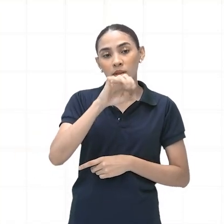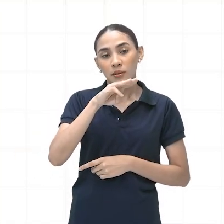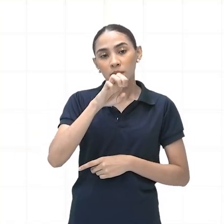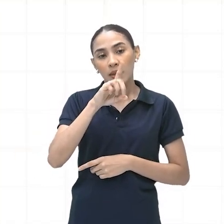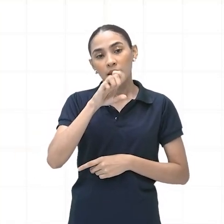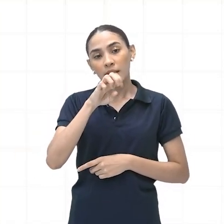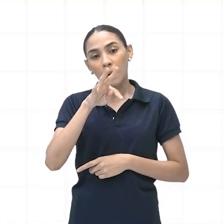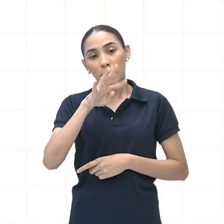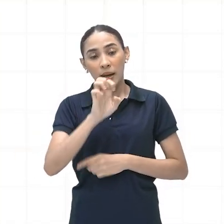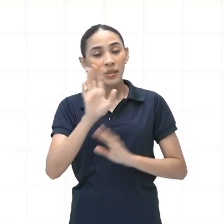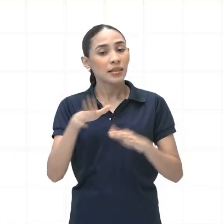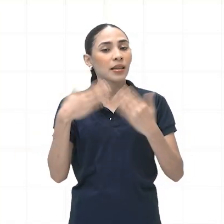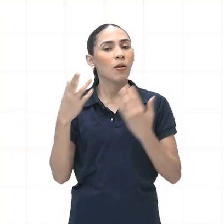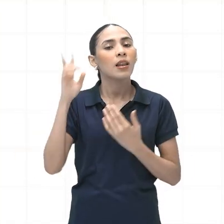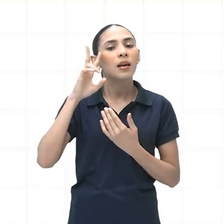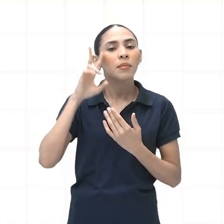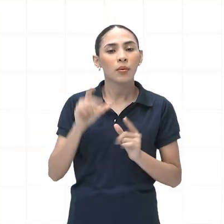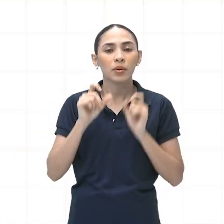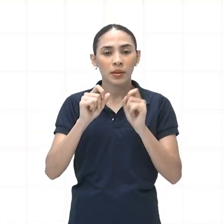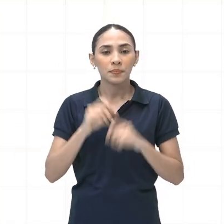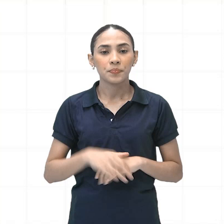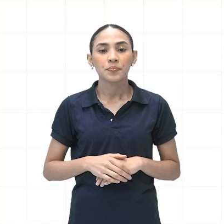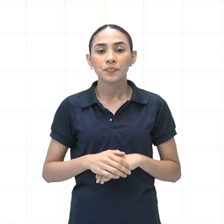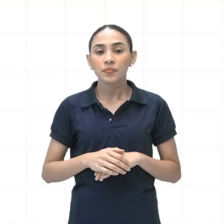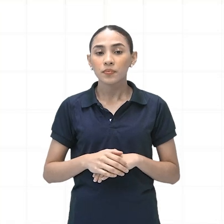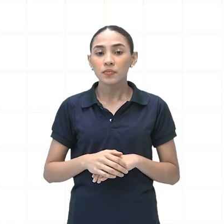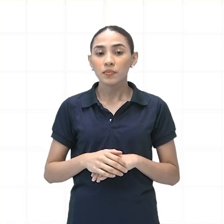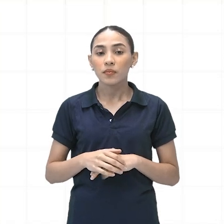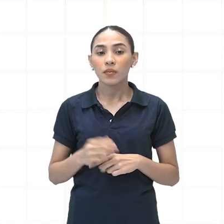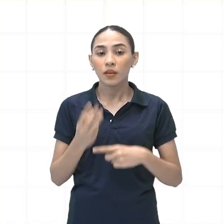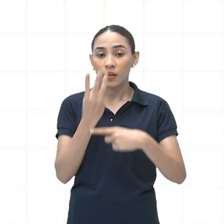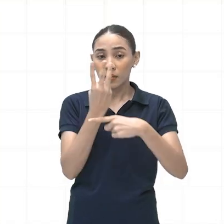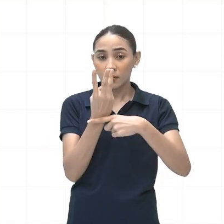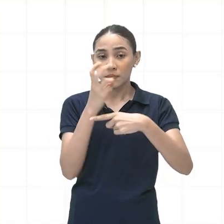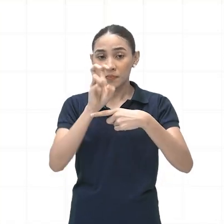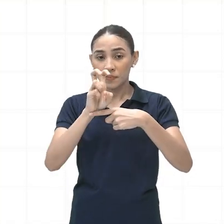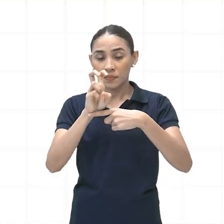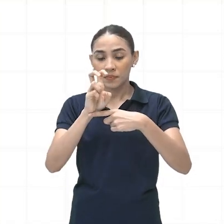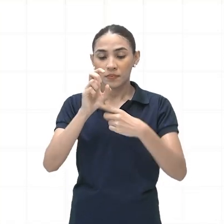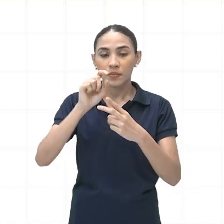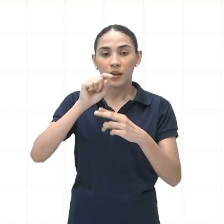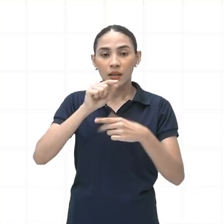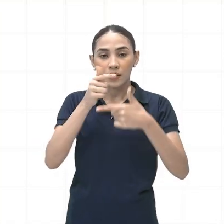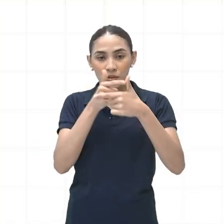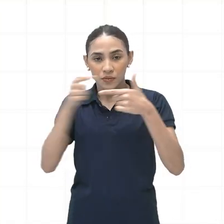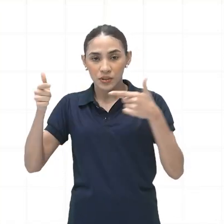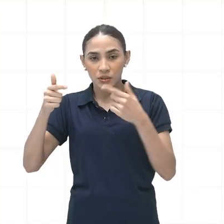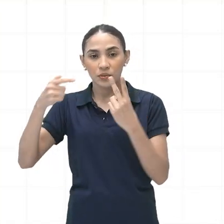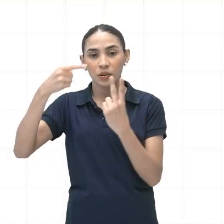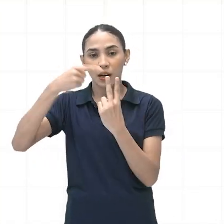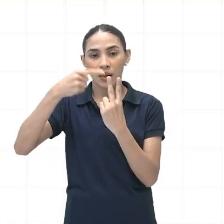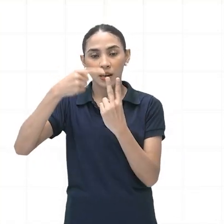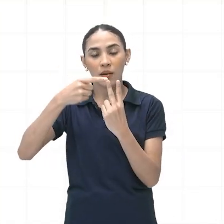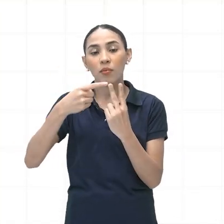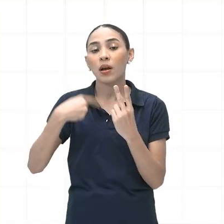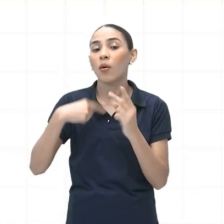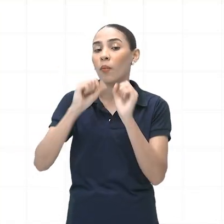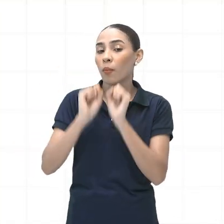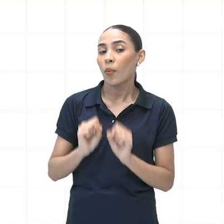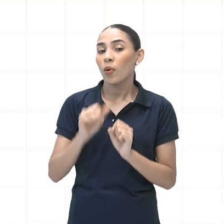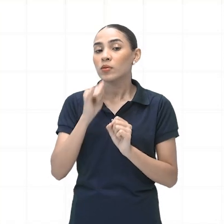eu tenho que lembrar o seguinte, toda vez que eu tenho um número dividido por um radical, eu